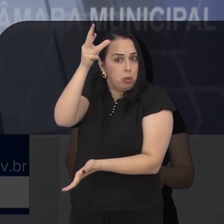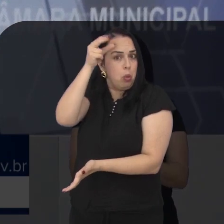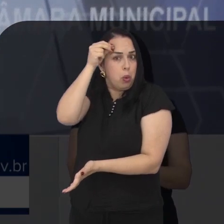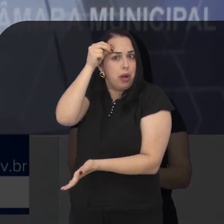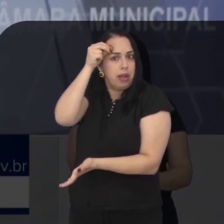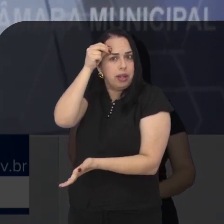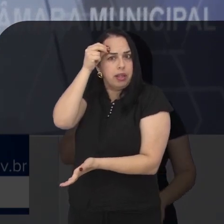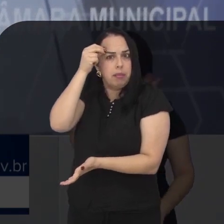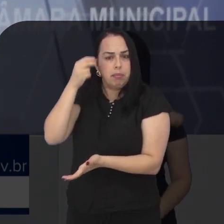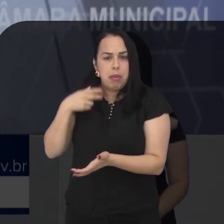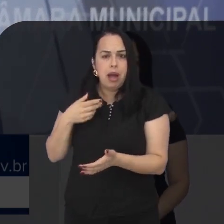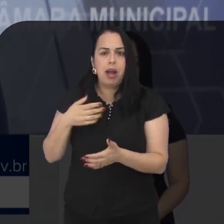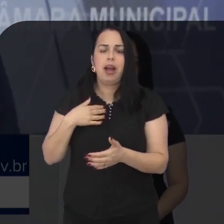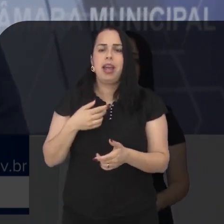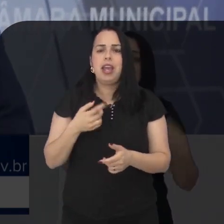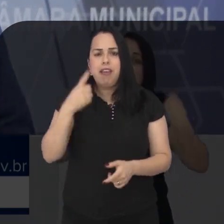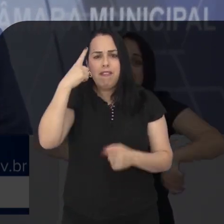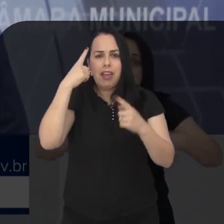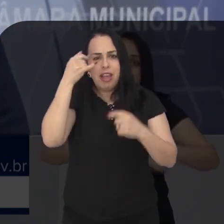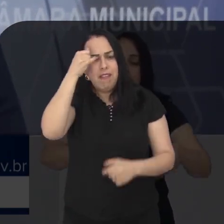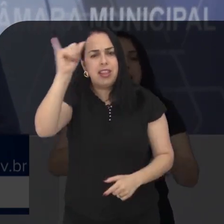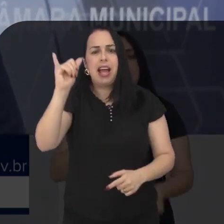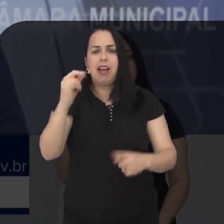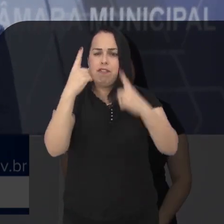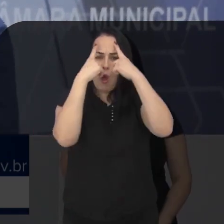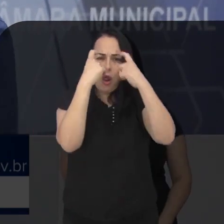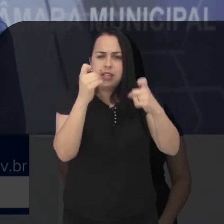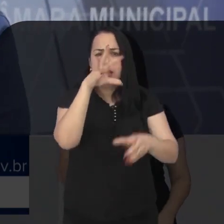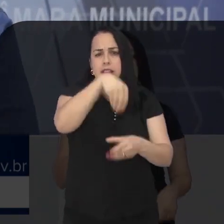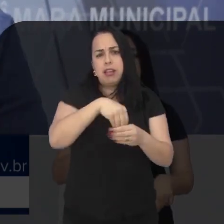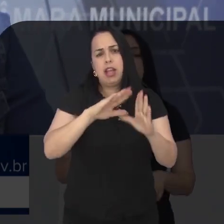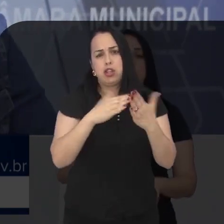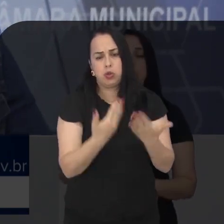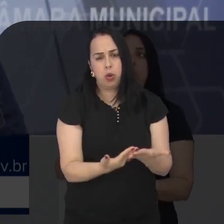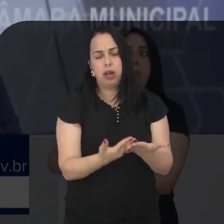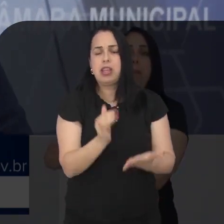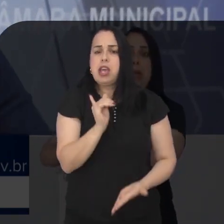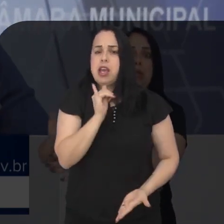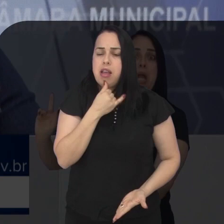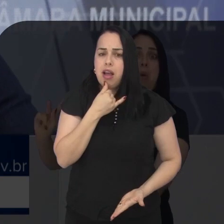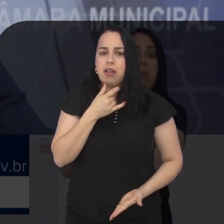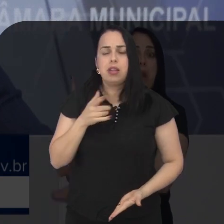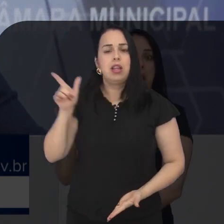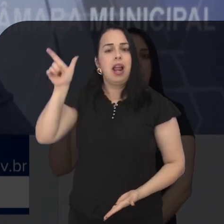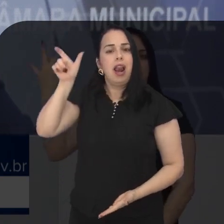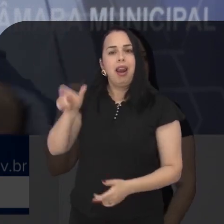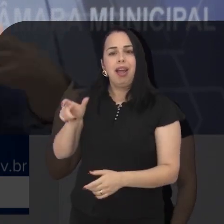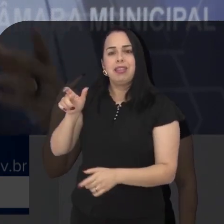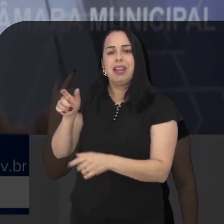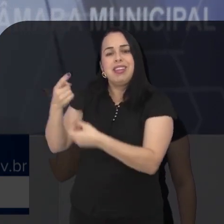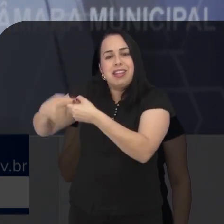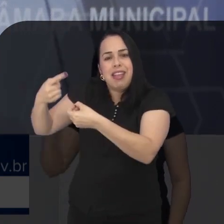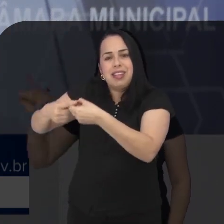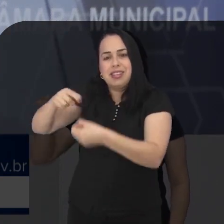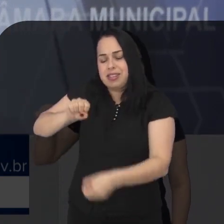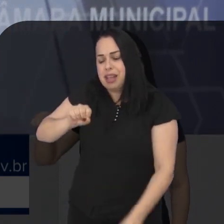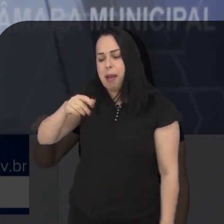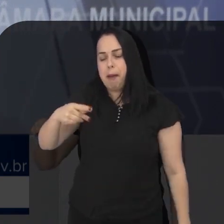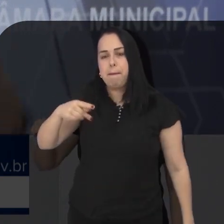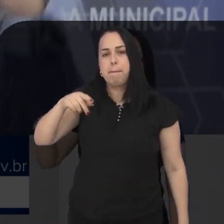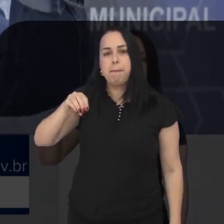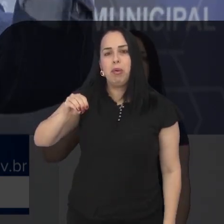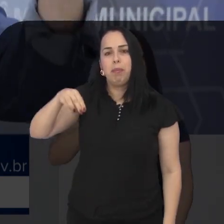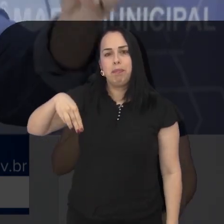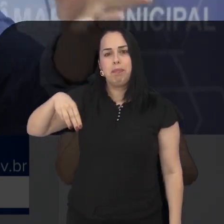do poder público para prevenir casos de violência em escolas. Ela lamentou o atentado cometido por um adolescente em uma